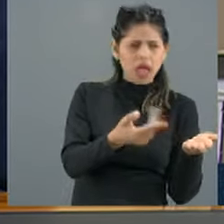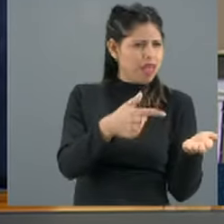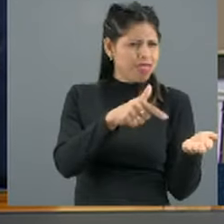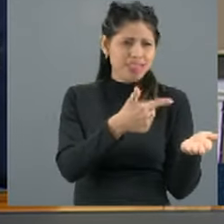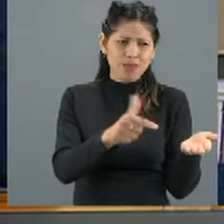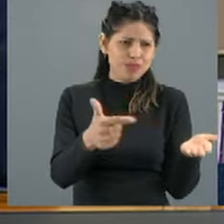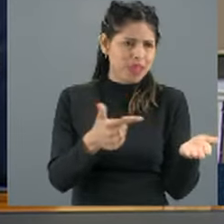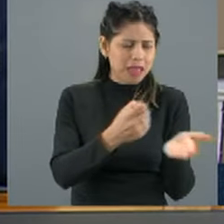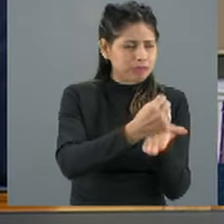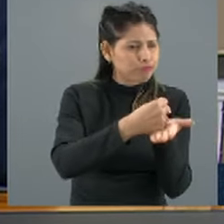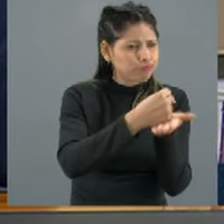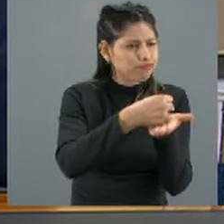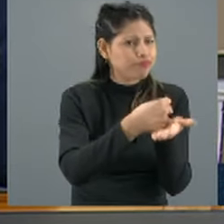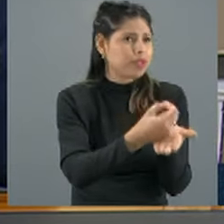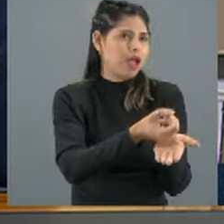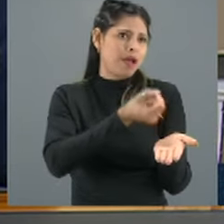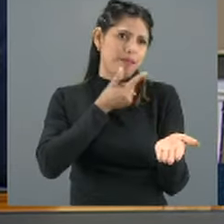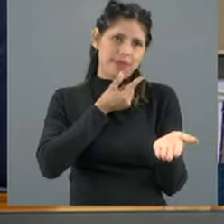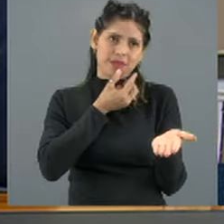medicação.